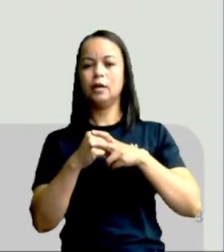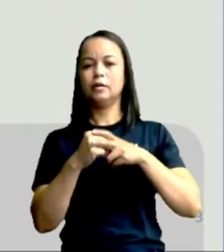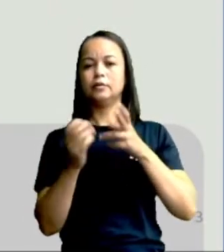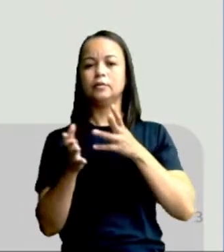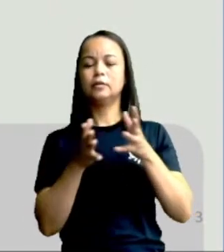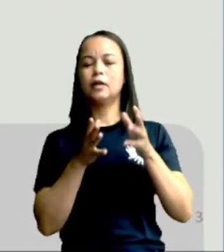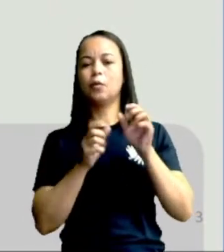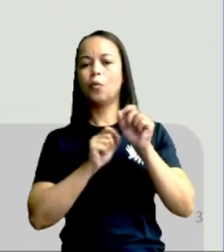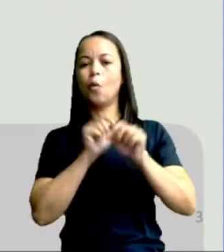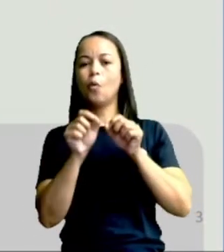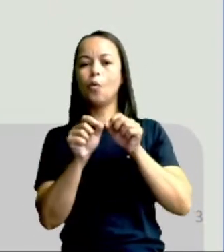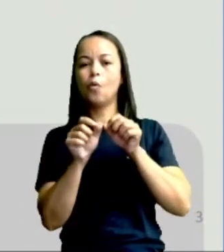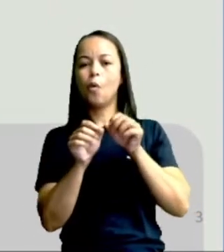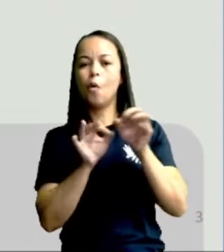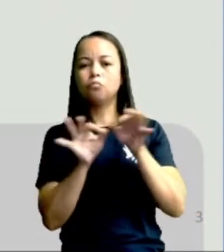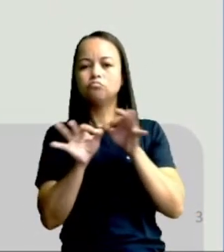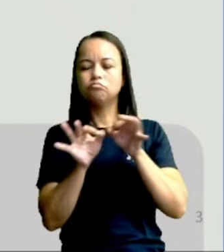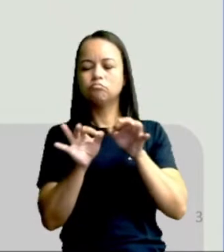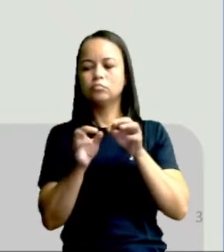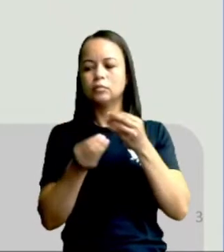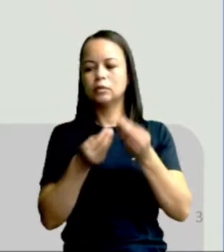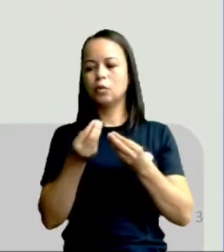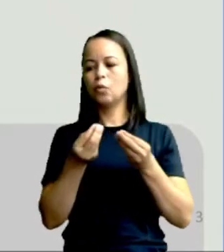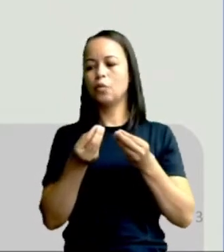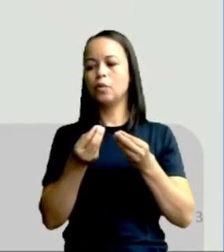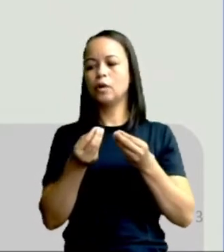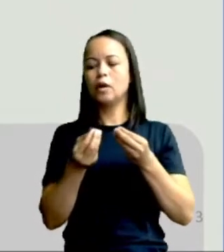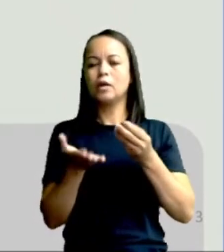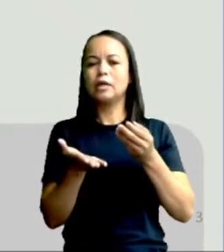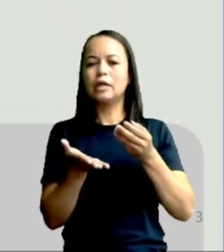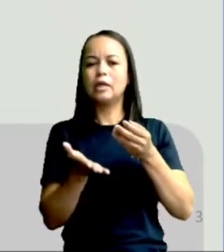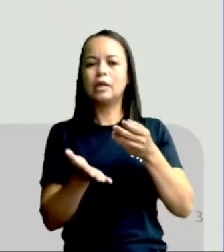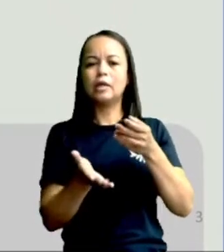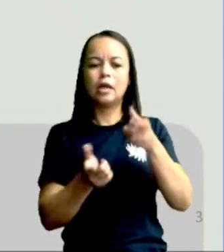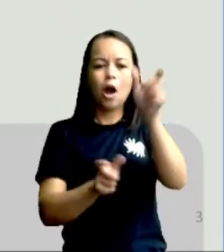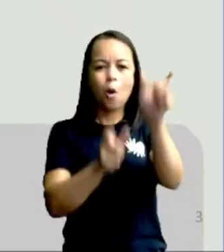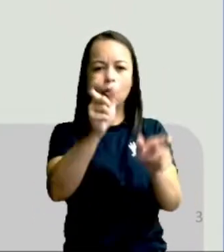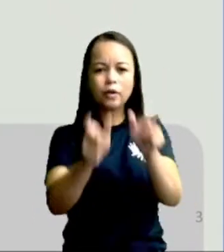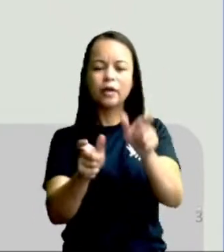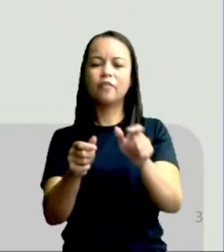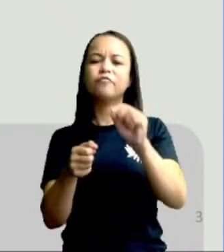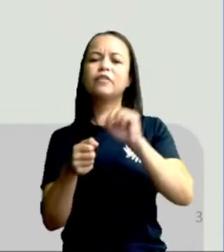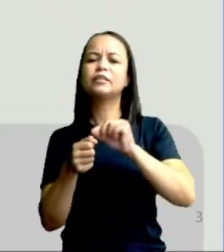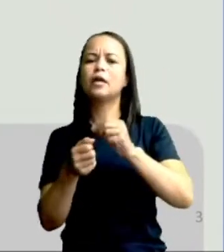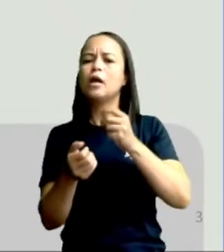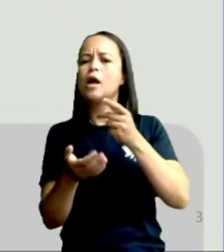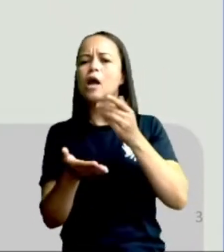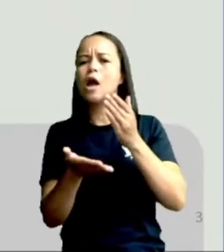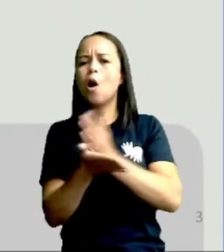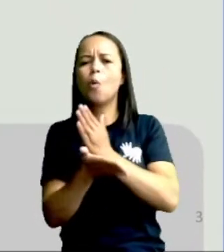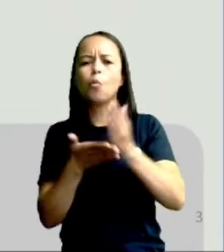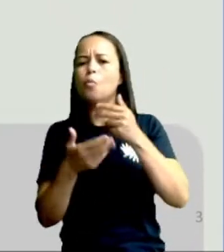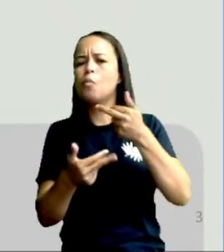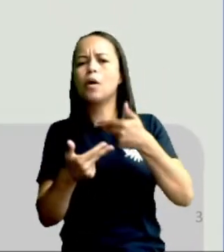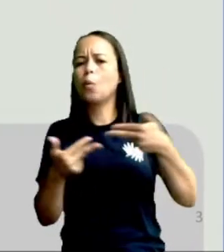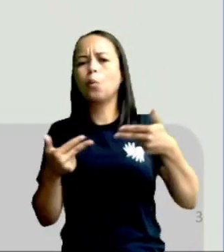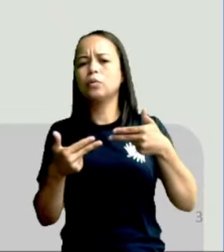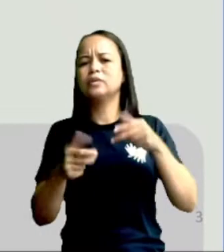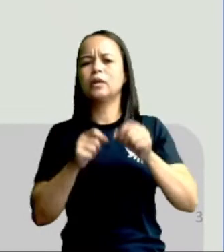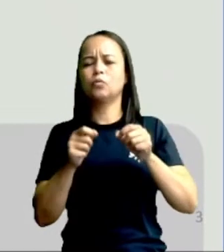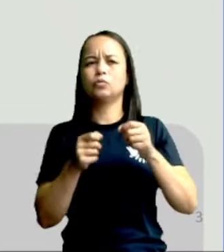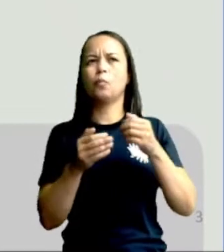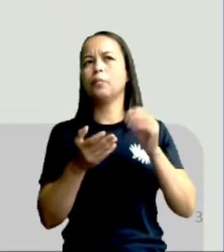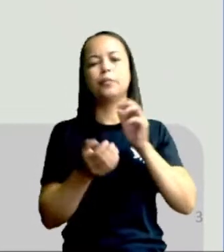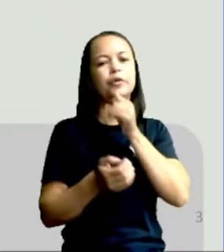verbos que quer dizer que alguém para fazer alguma coisa. Quando eu peço alguém para fazer algo, tá bom,